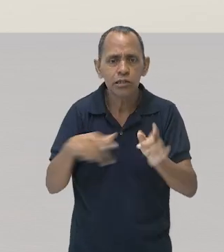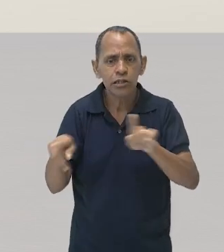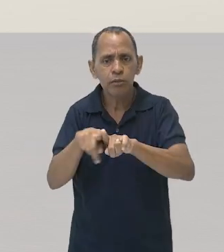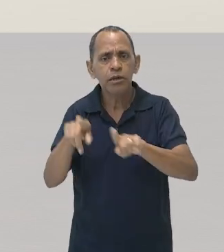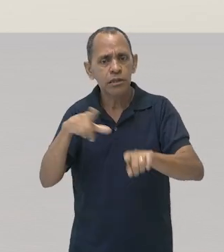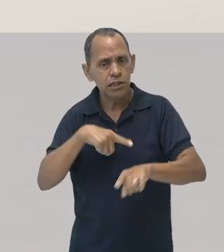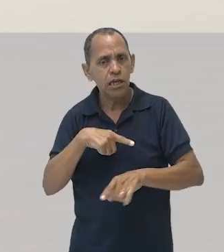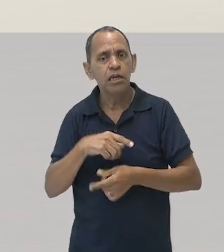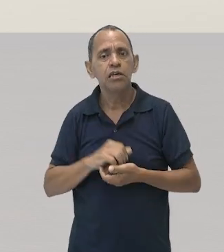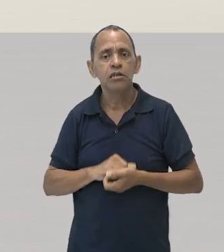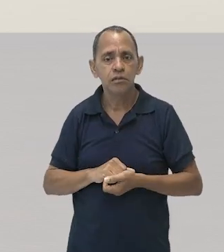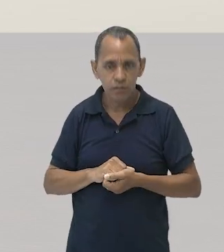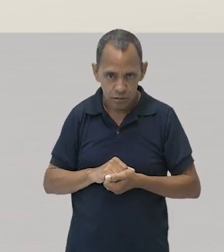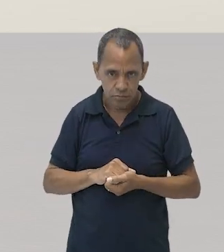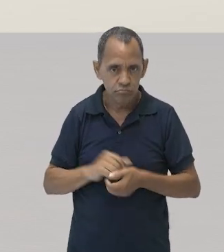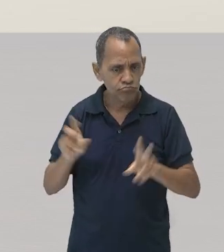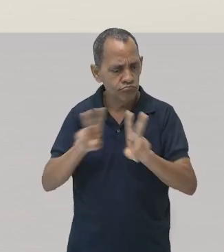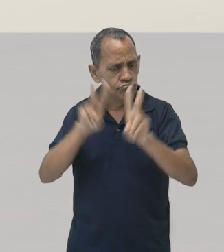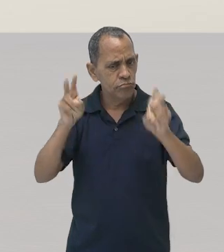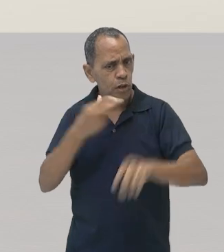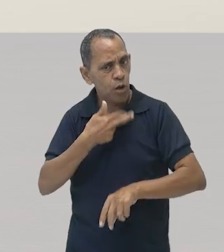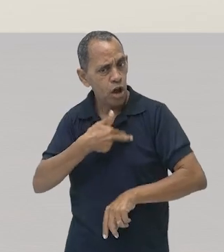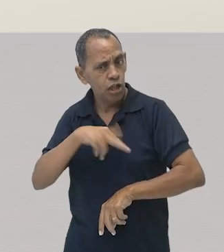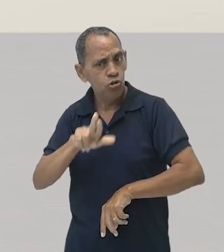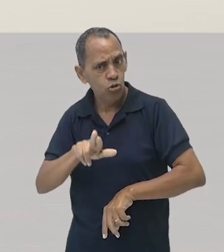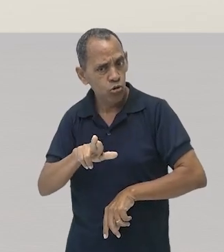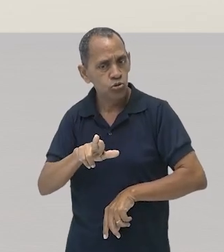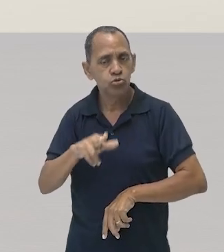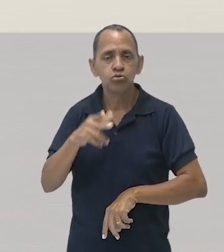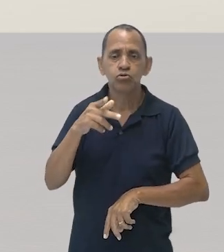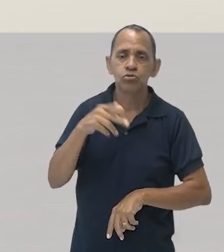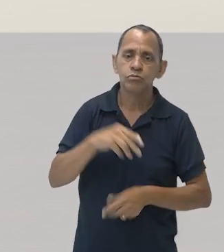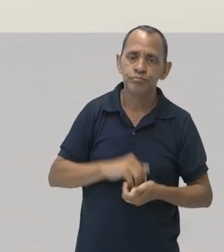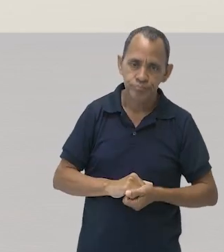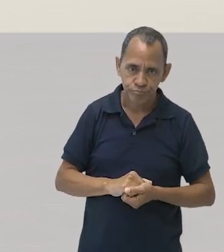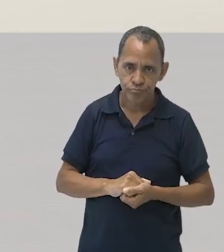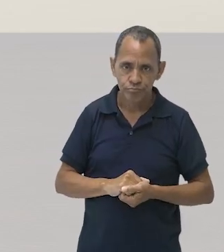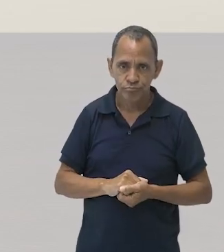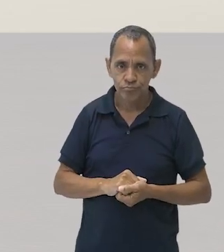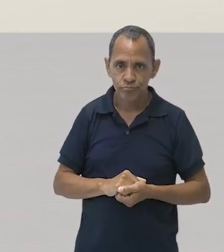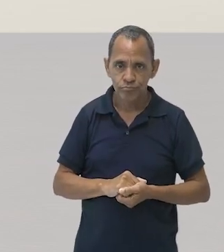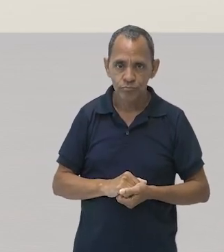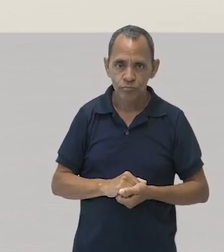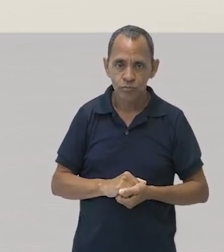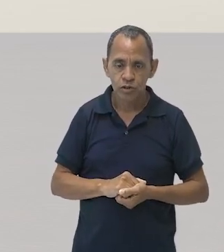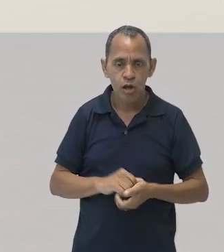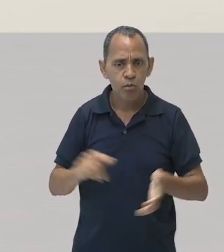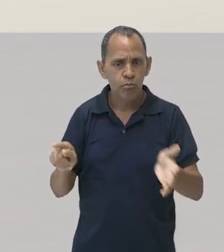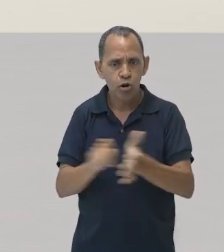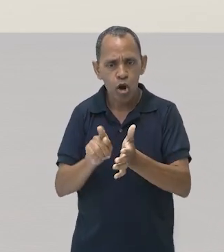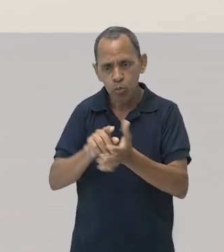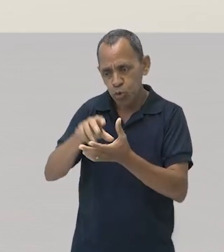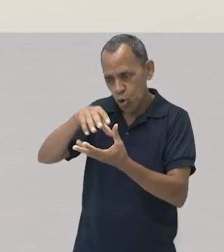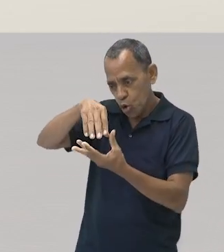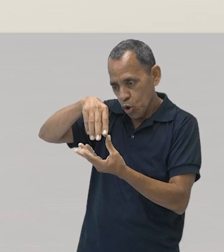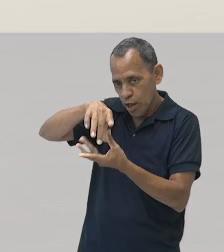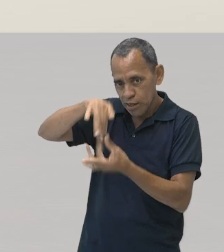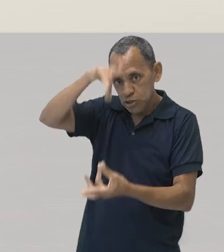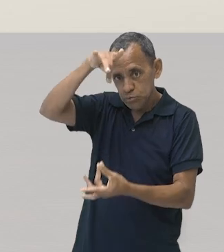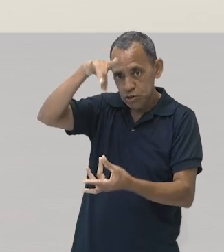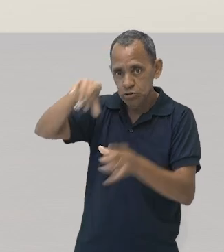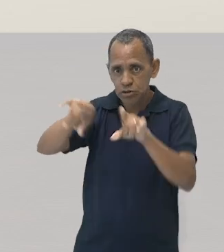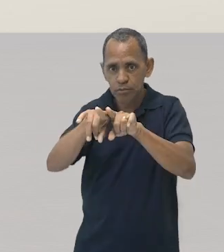que curam? Elas existem. Se tiverem curiosidade, procurem um pouco mais. E